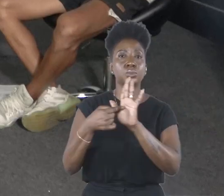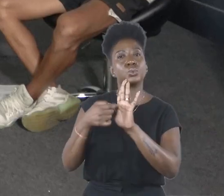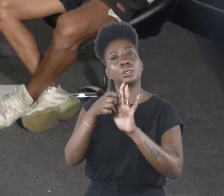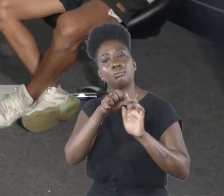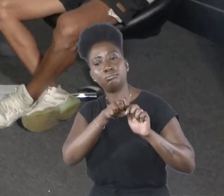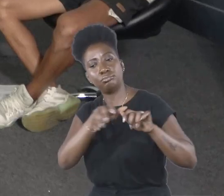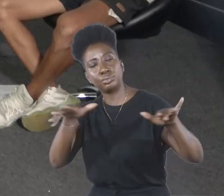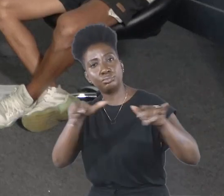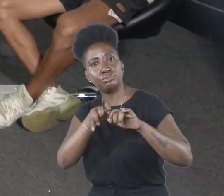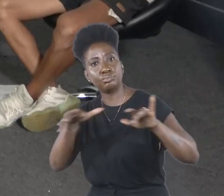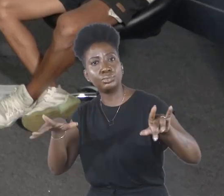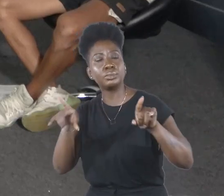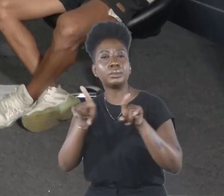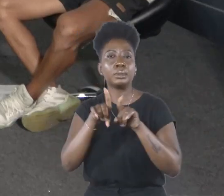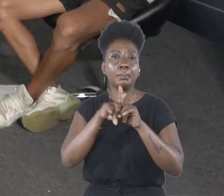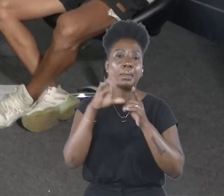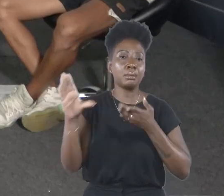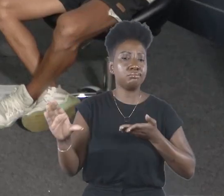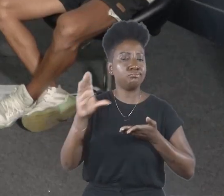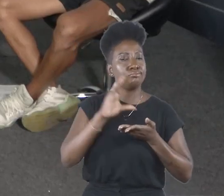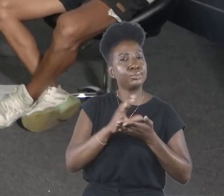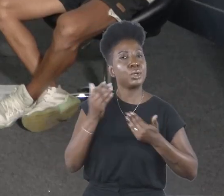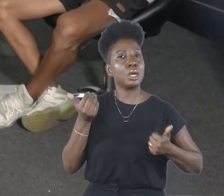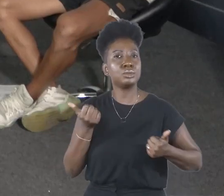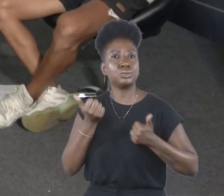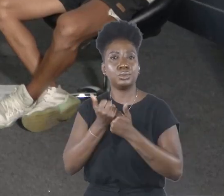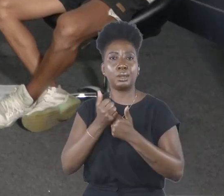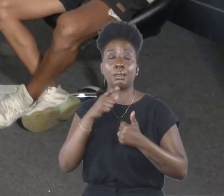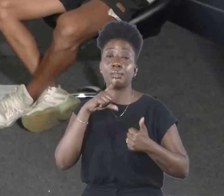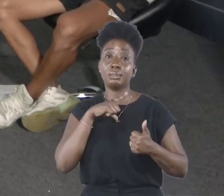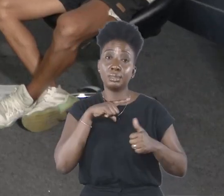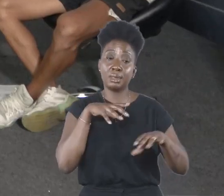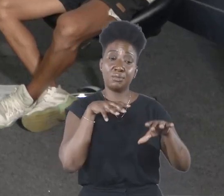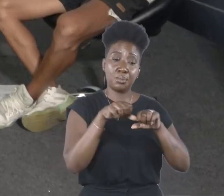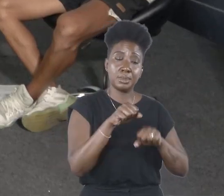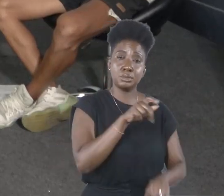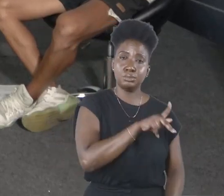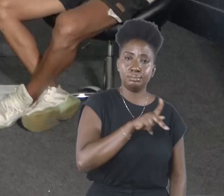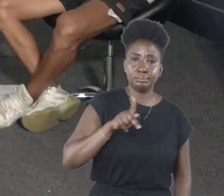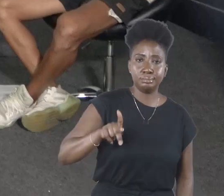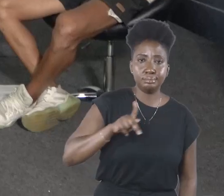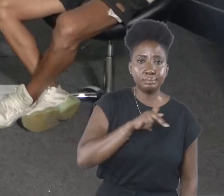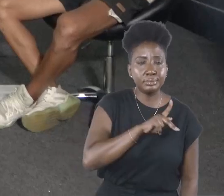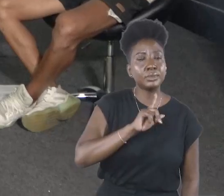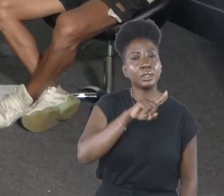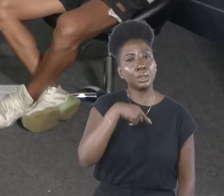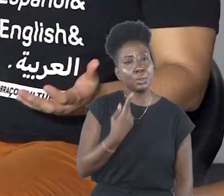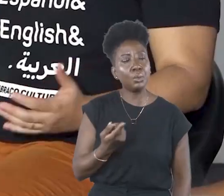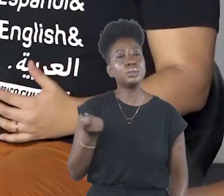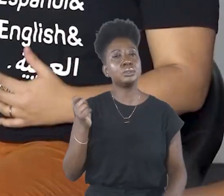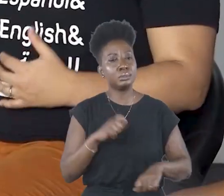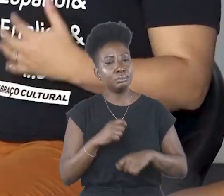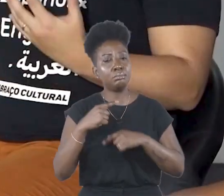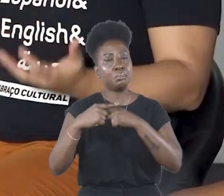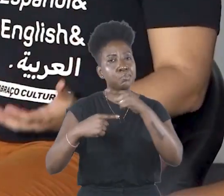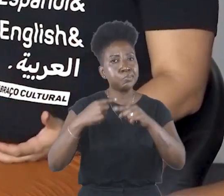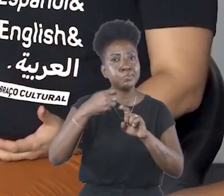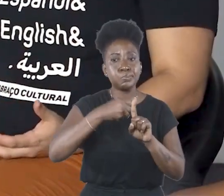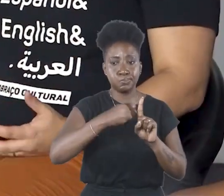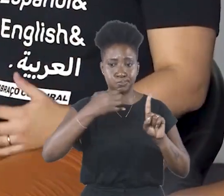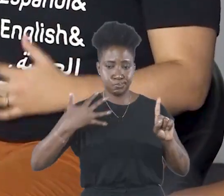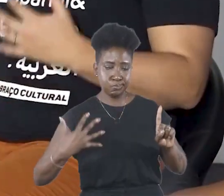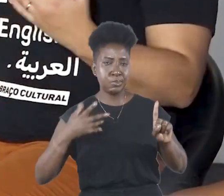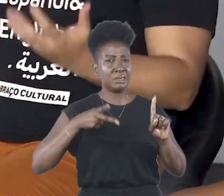as outras possibilidades que a gente tem hoje em dia é, por exemplo, oferecer essa oficina sobre refúgio, de